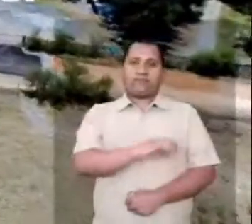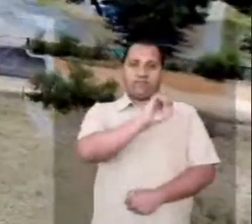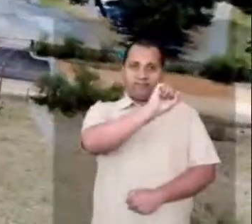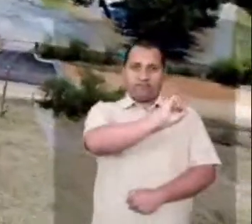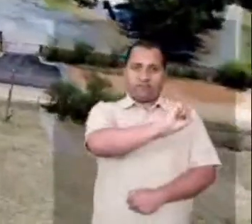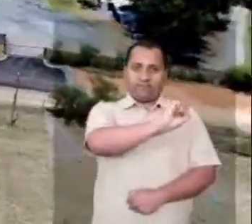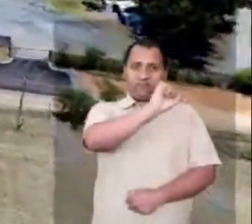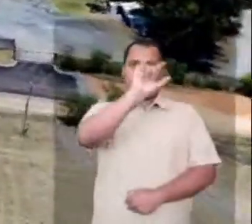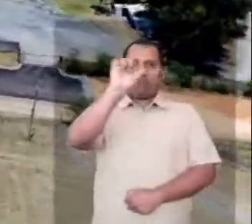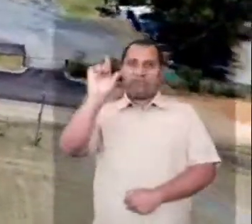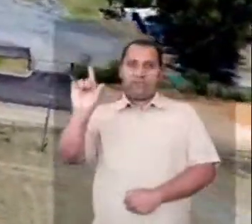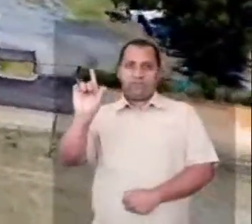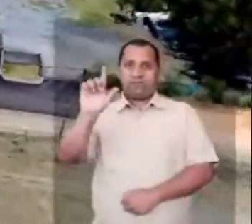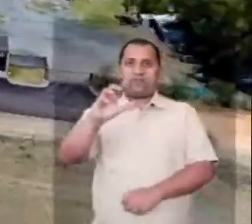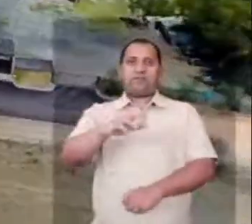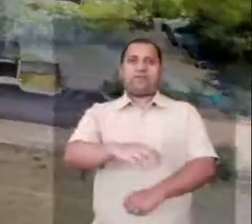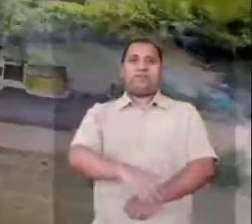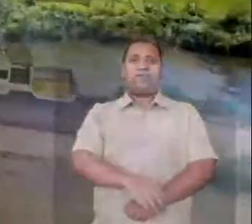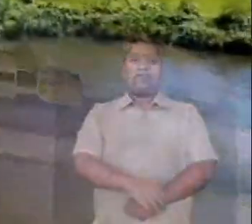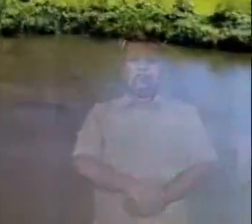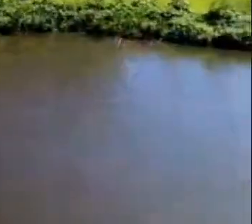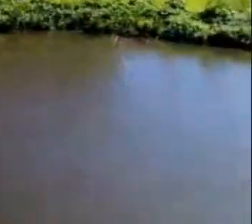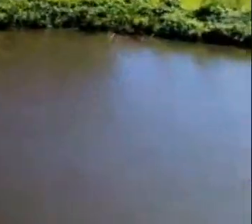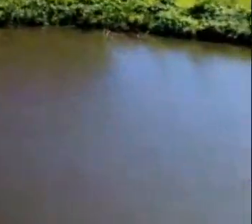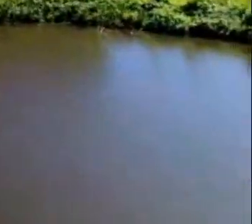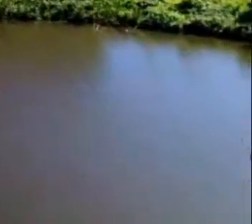São Gabriel.